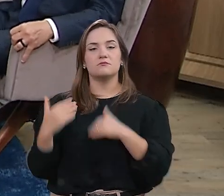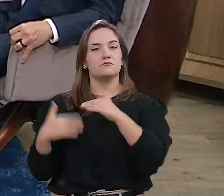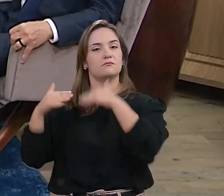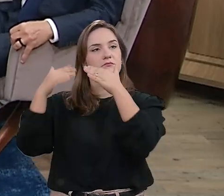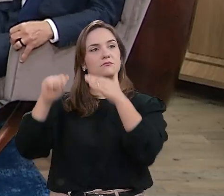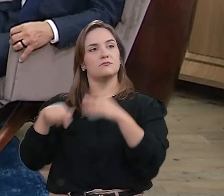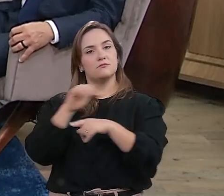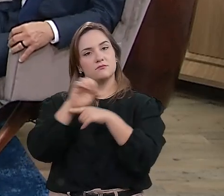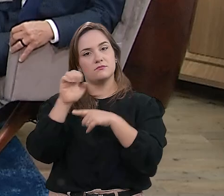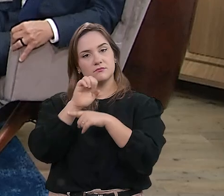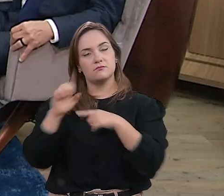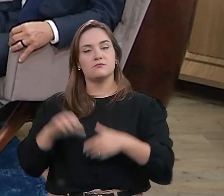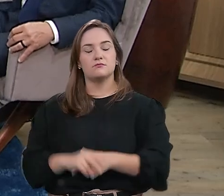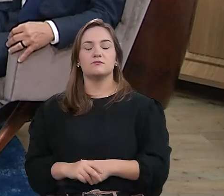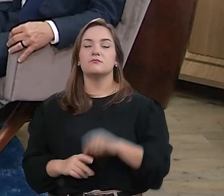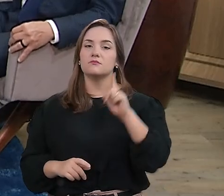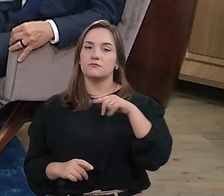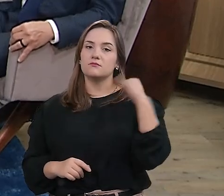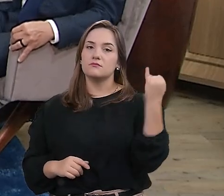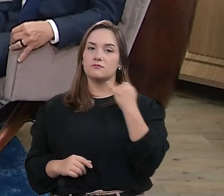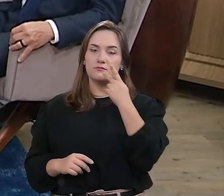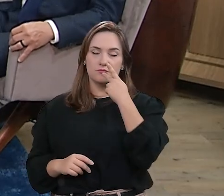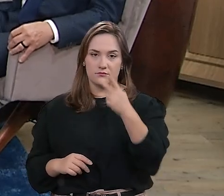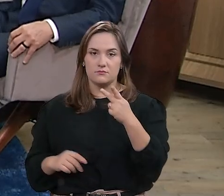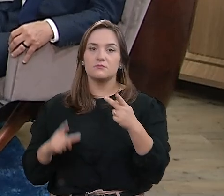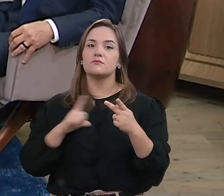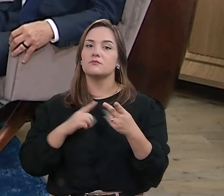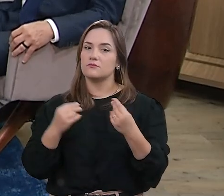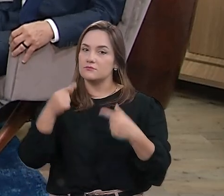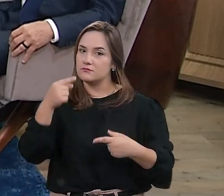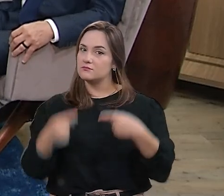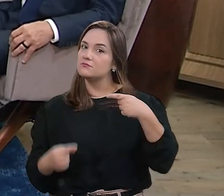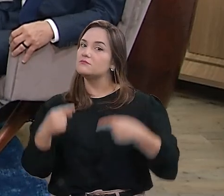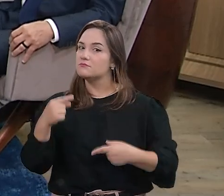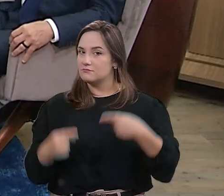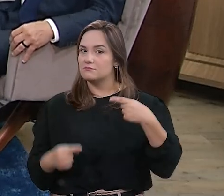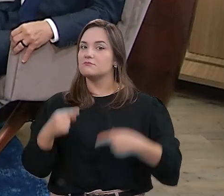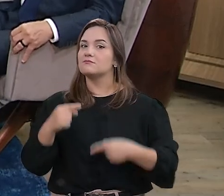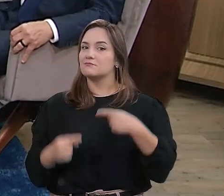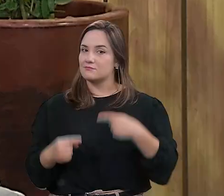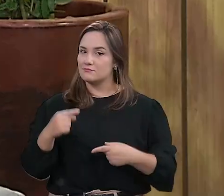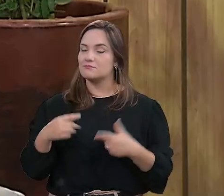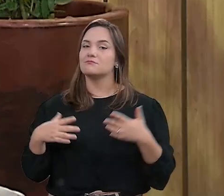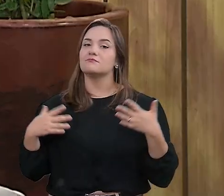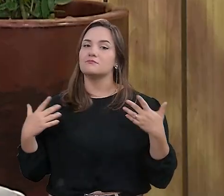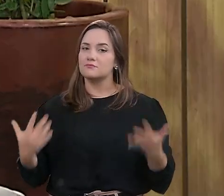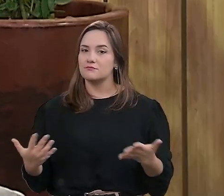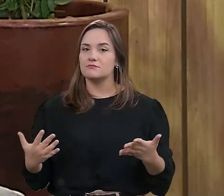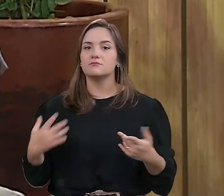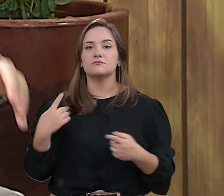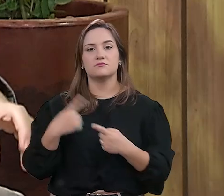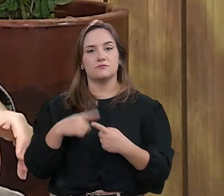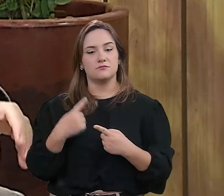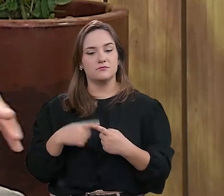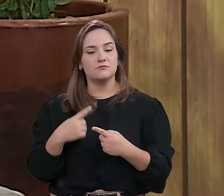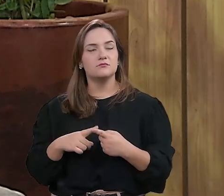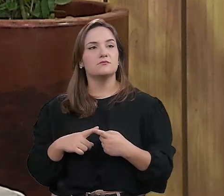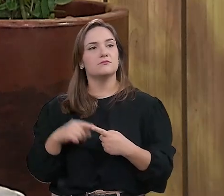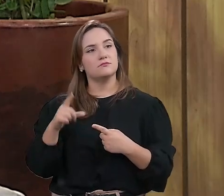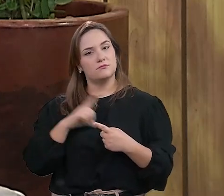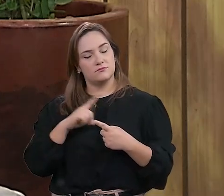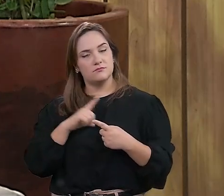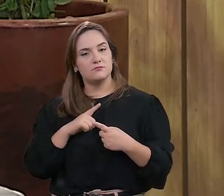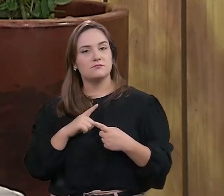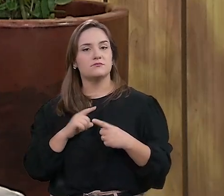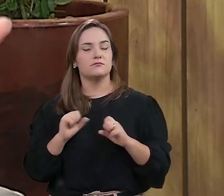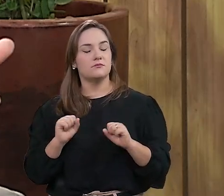nosso estado. É importante destacar que teve bastante debate depois de toda essa movimentação, desse debate inicial que aconteceu